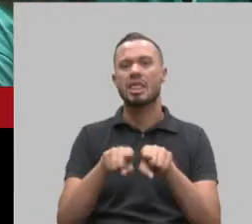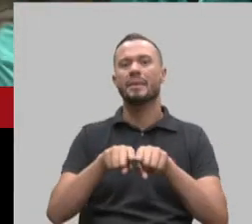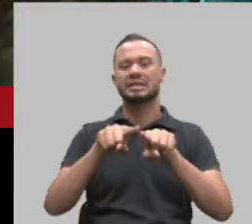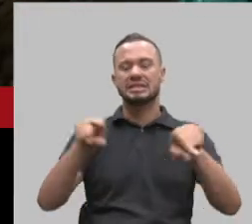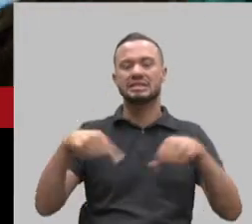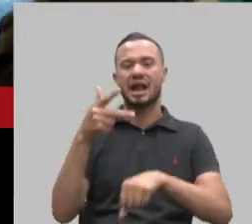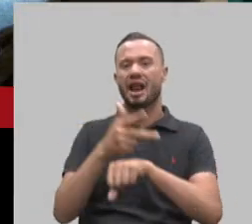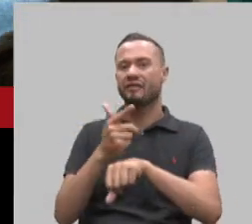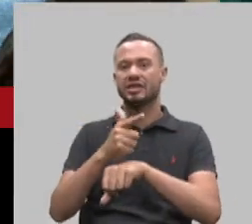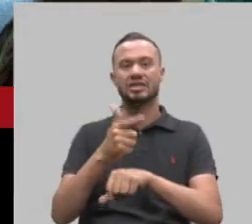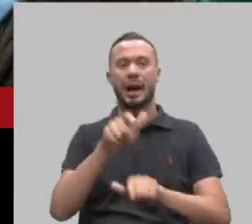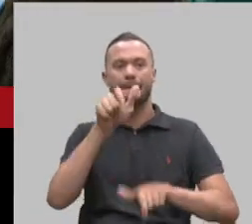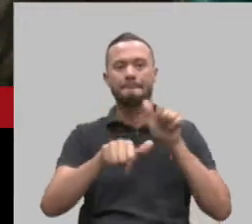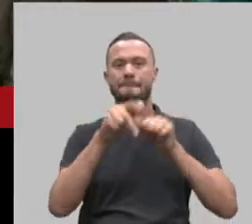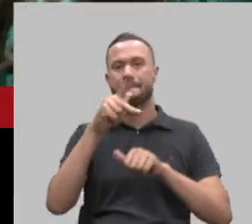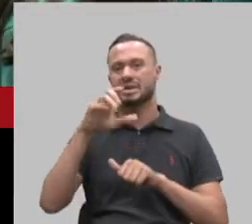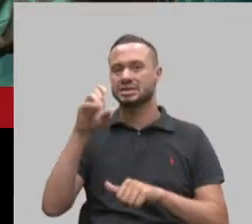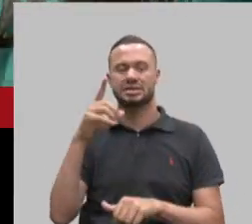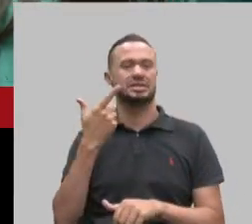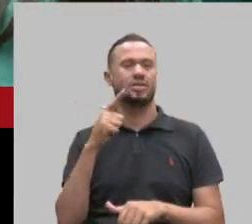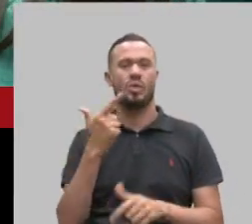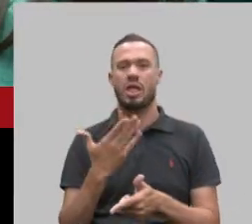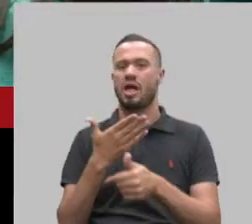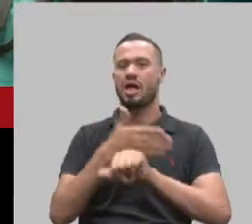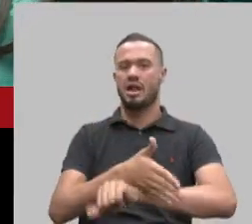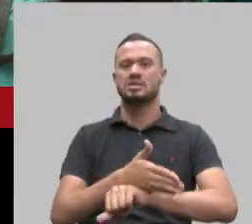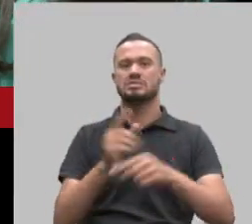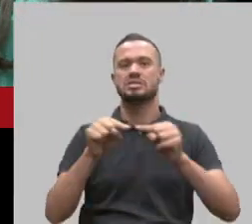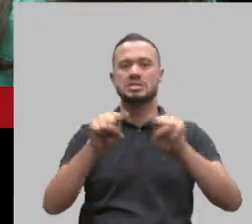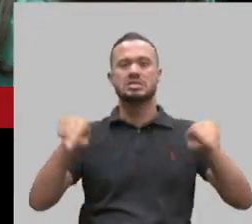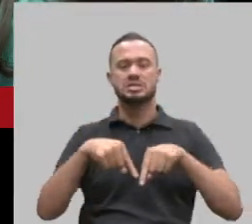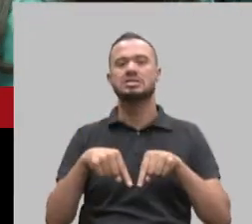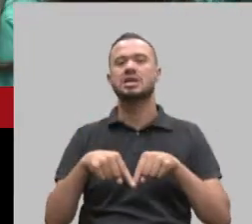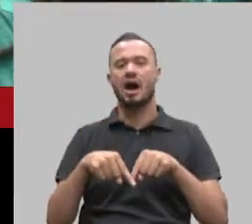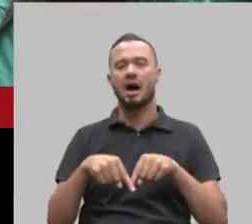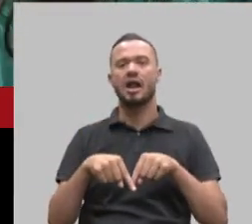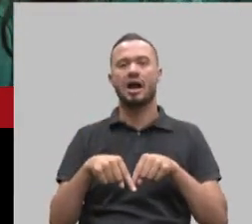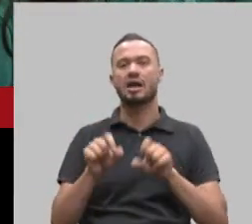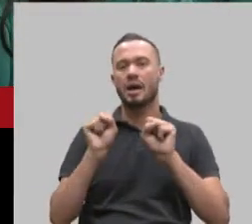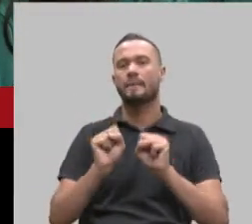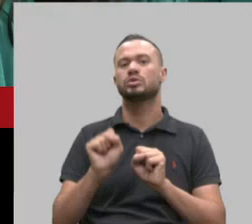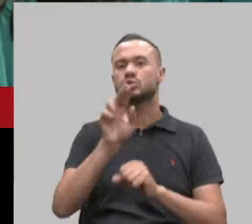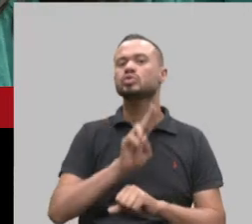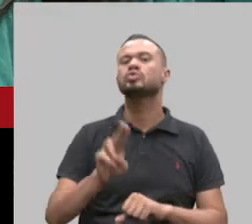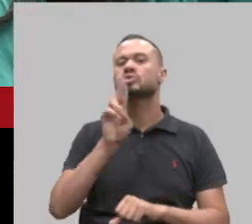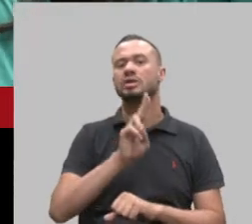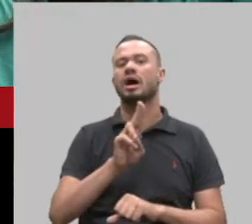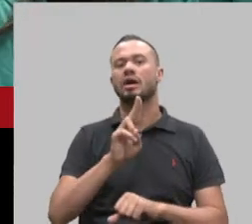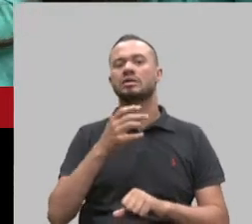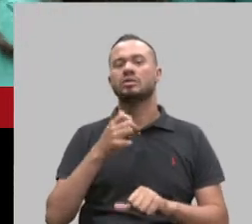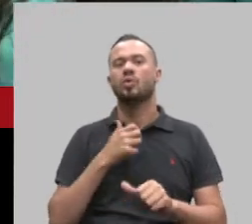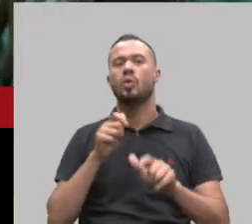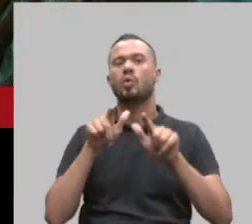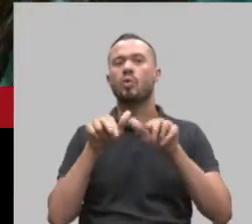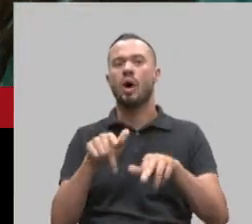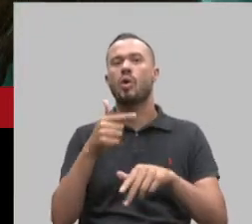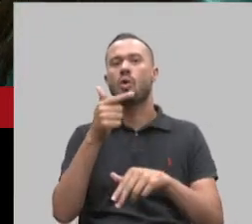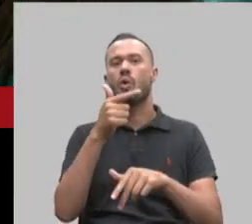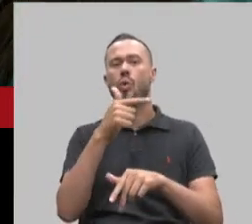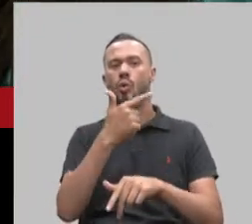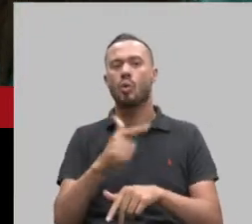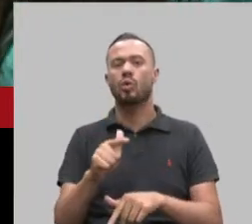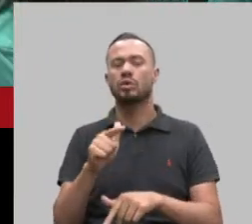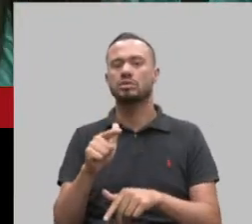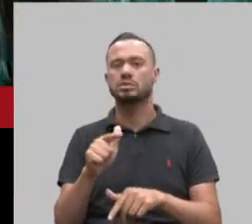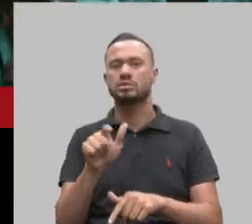TM acesso a essas a essas salas especiais que elas poderiam estar utilizando de forma igual como todos nós então eu acredito que